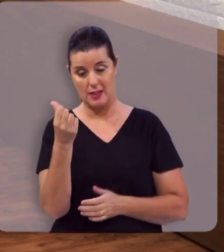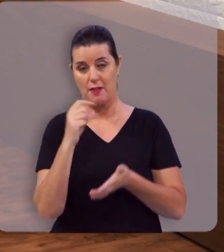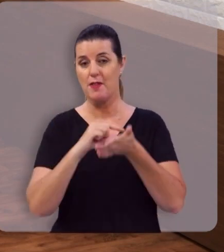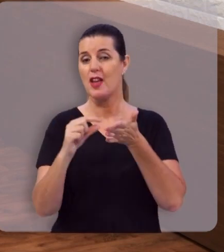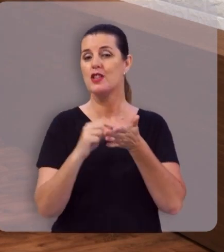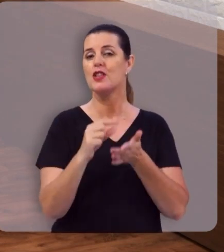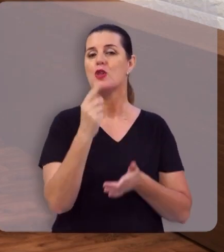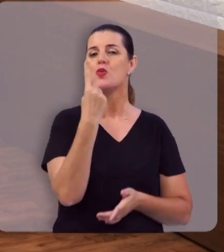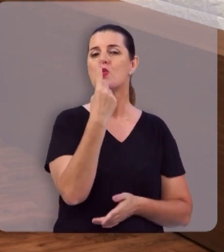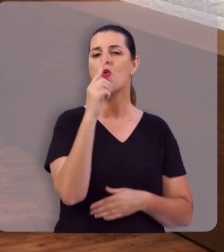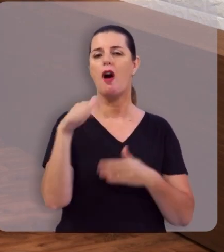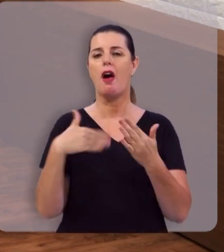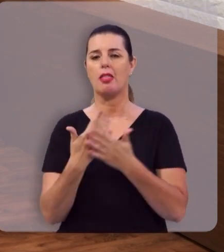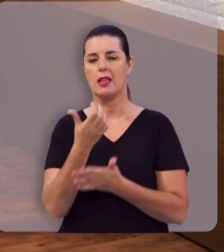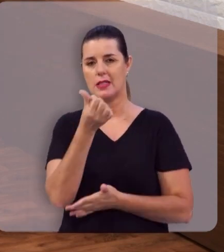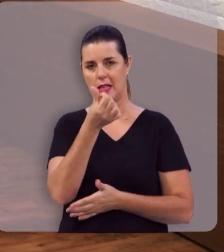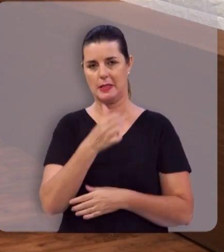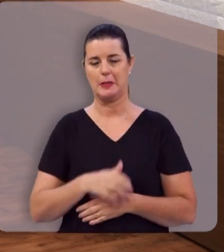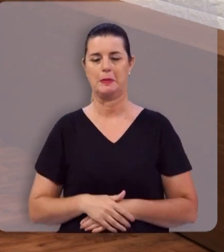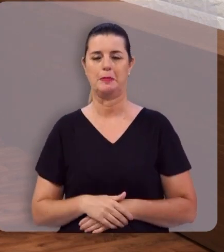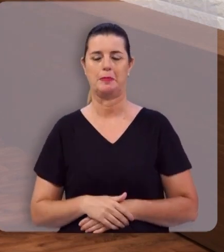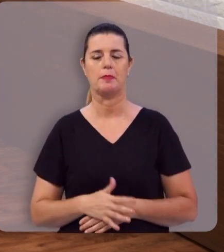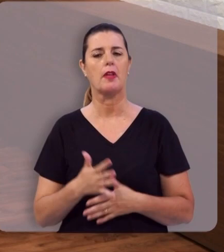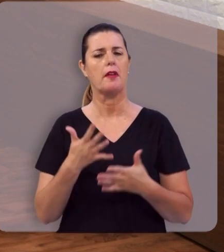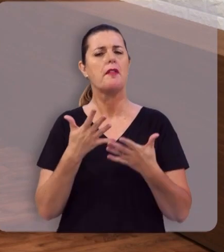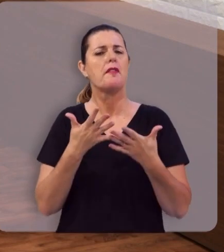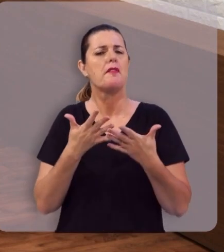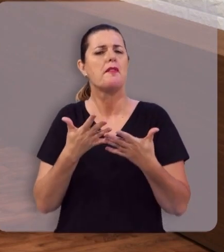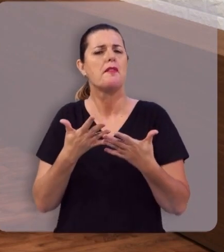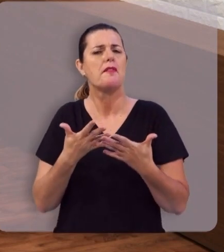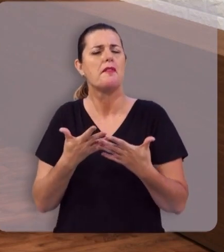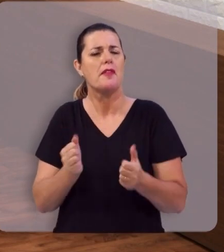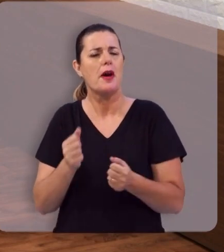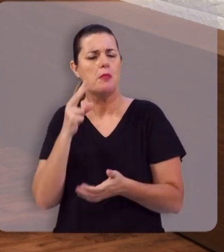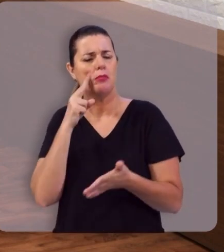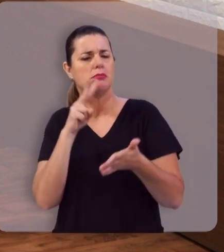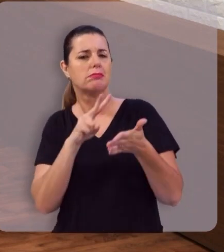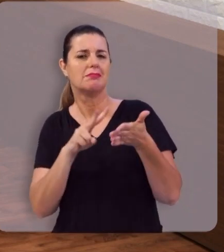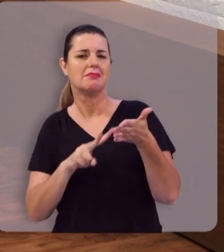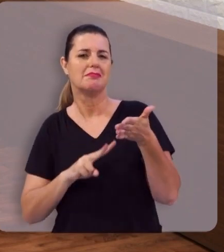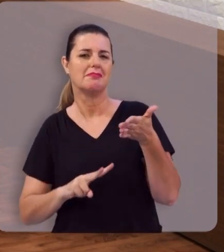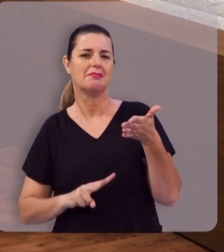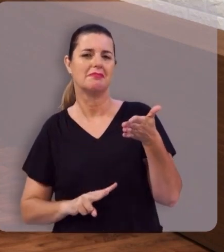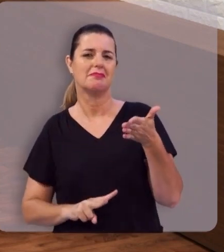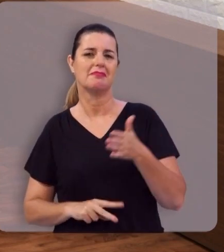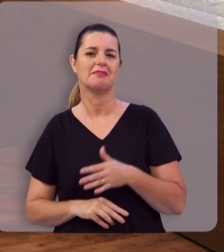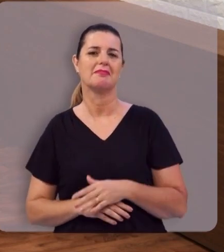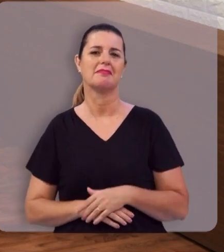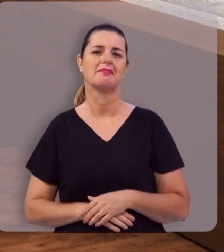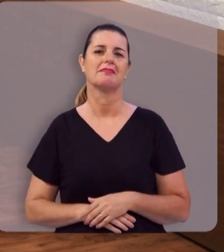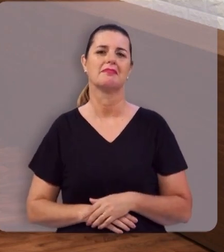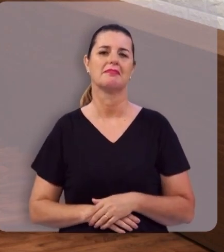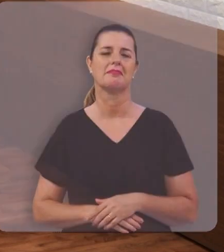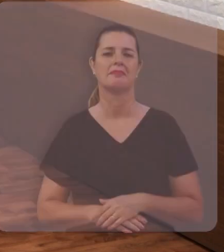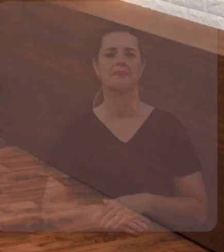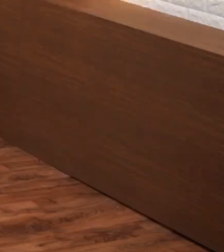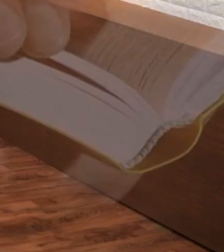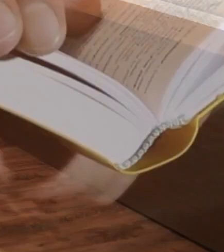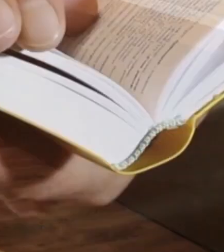versos 1 a 6. Vamos ouvir a leitura deste